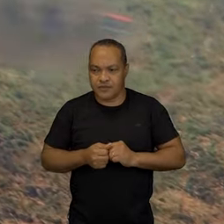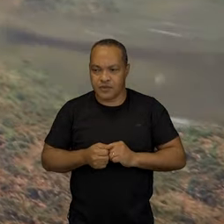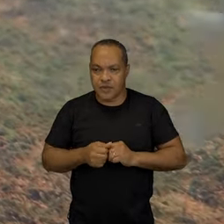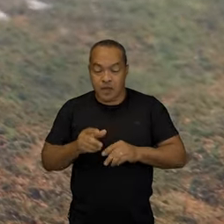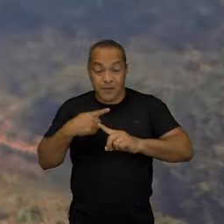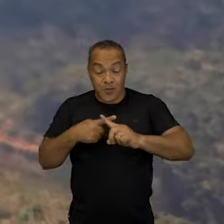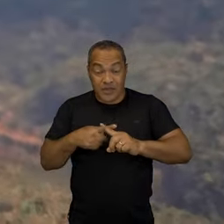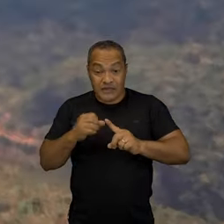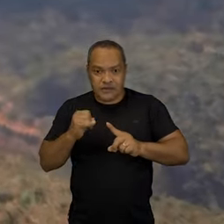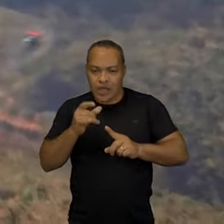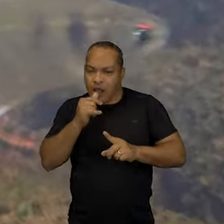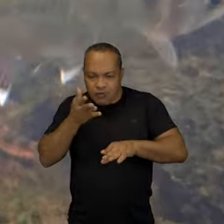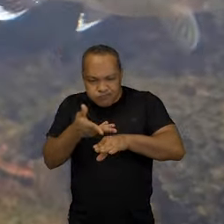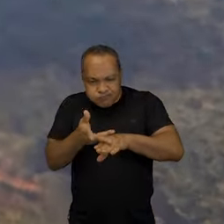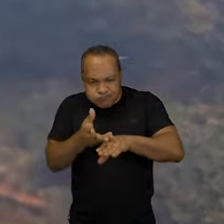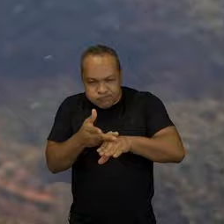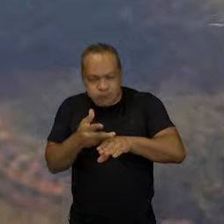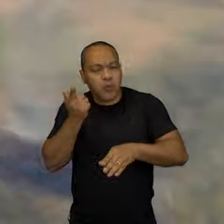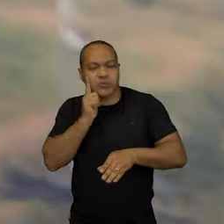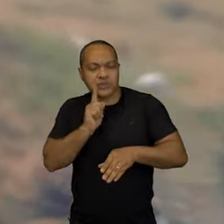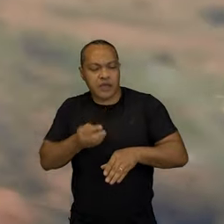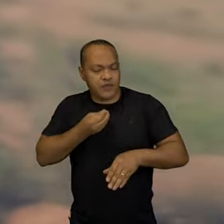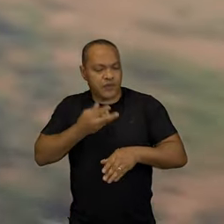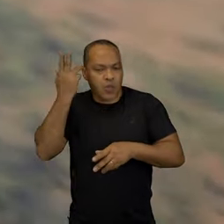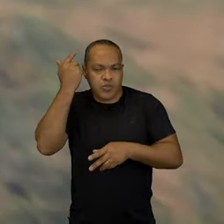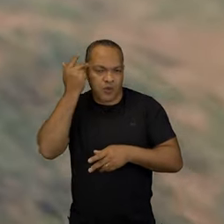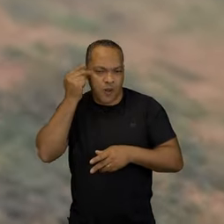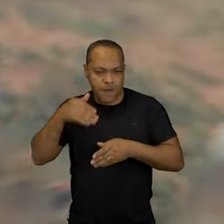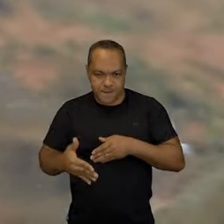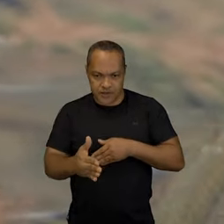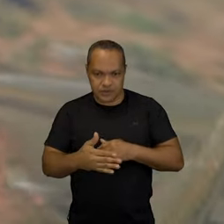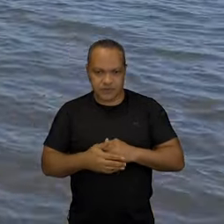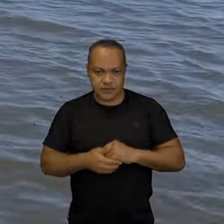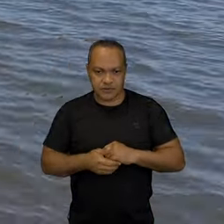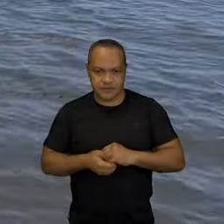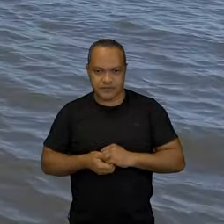O fluxo natural dos rios guia a vida dos peixes.